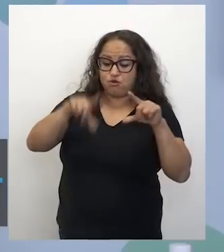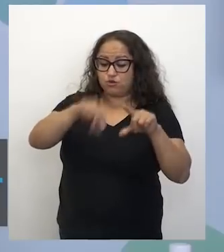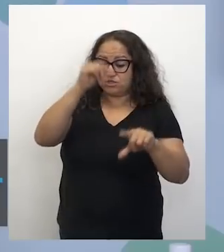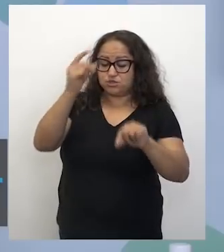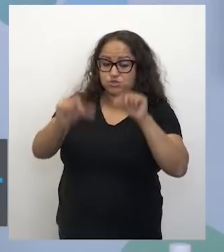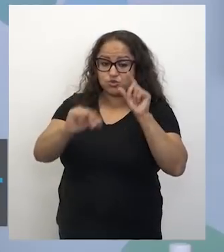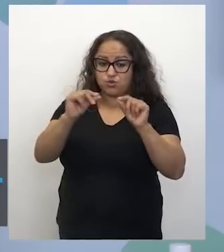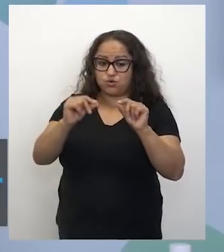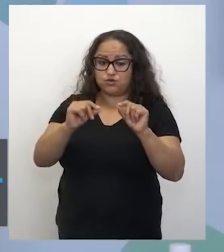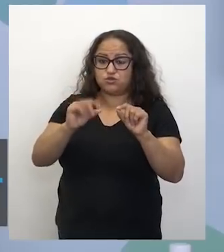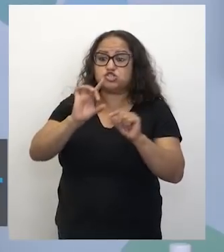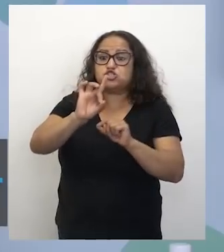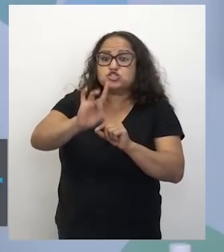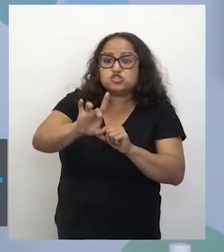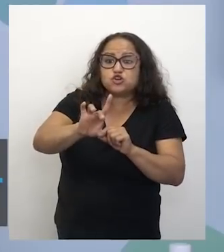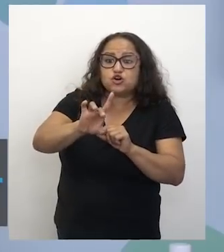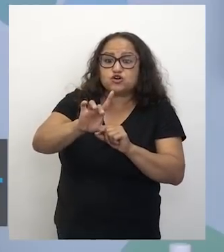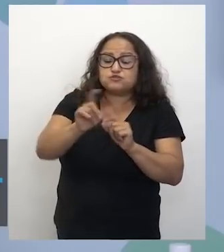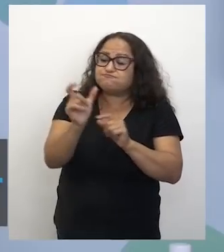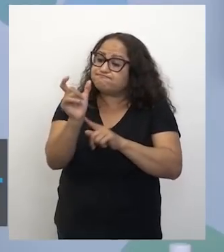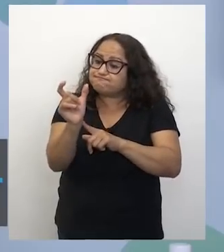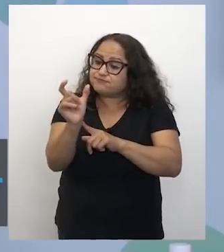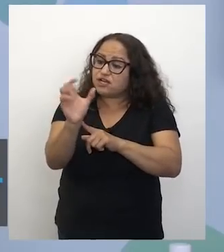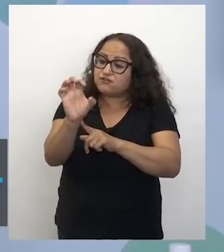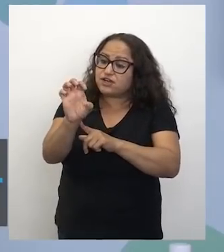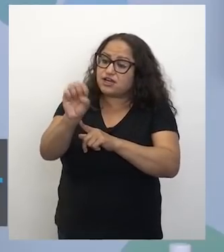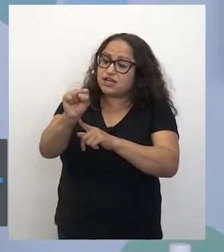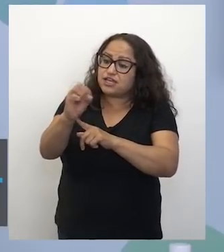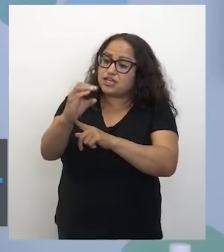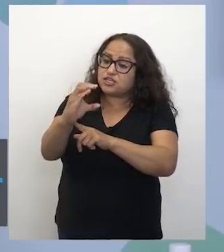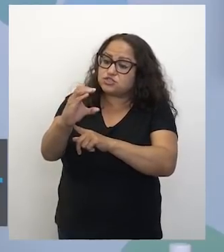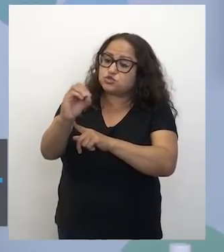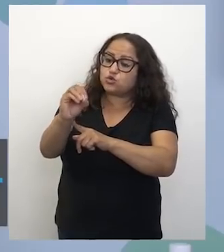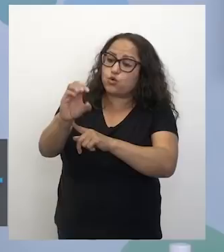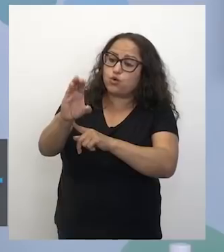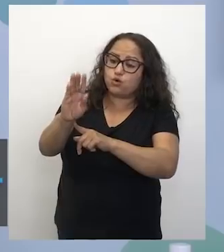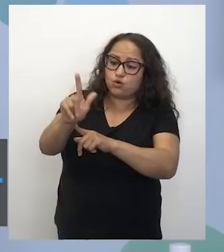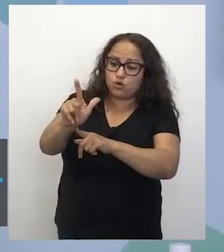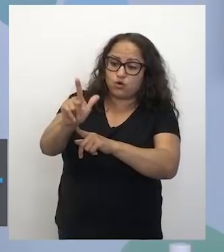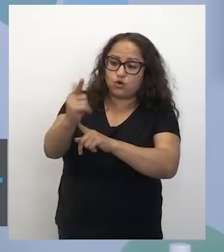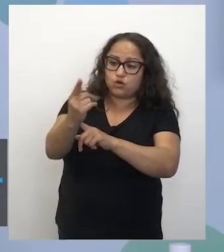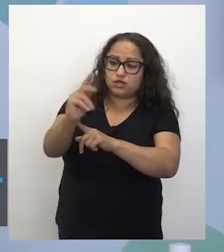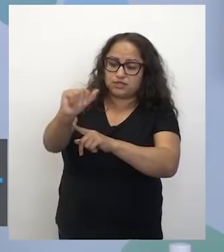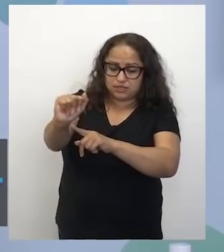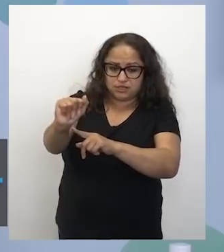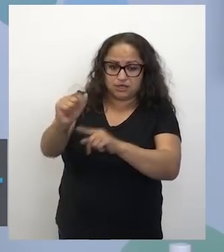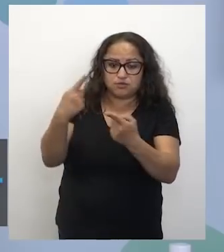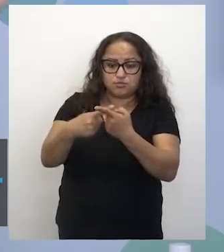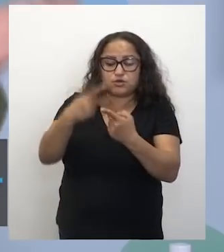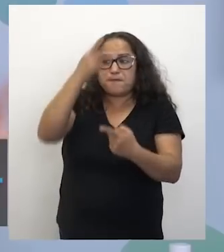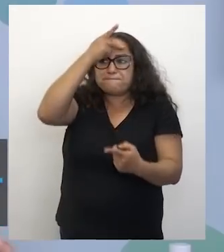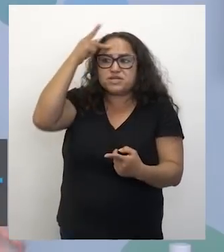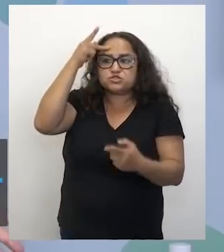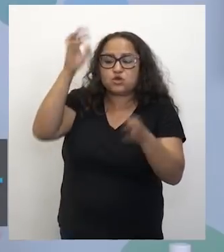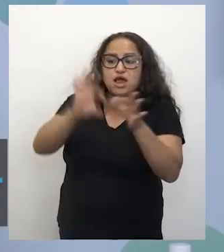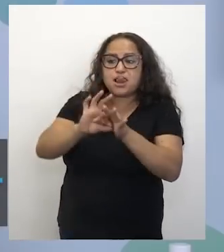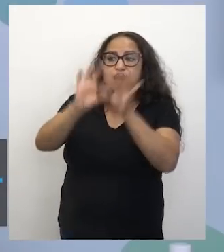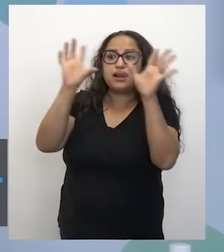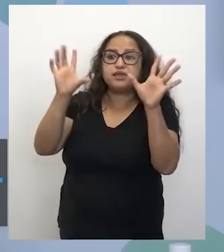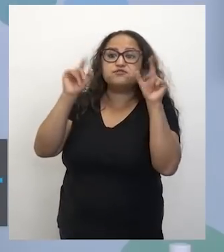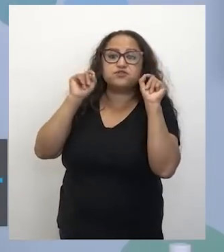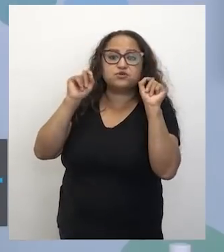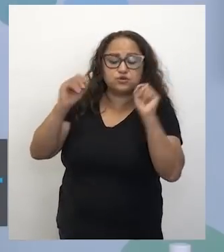falar em escolha, envolve a liberdade, afinal, cada um vai ser livre para escolher seguir o caminho